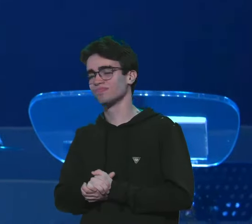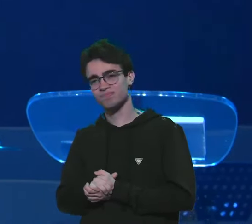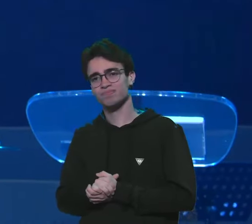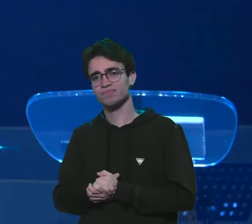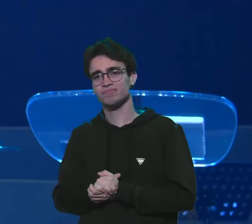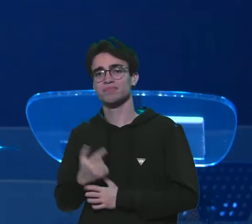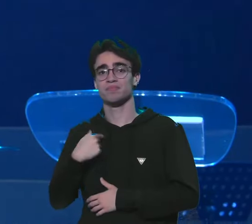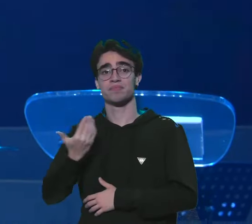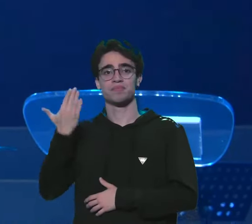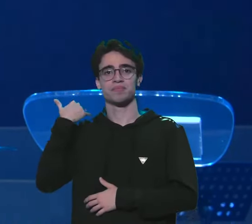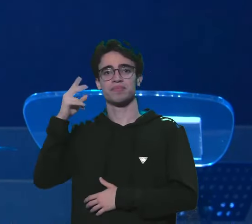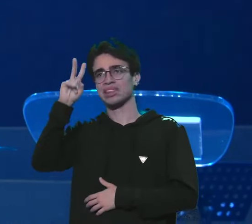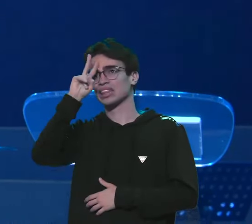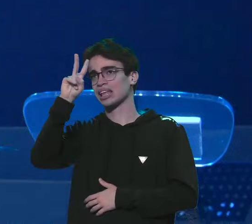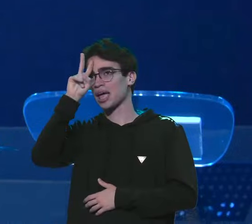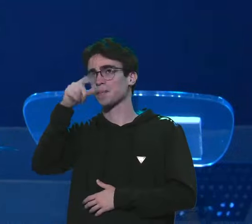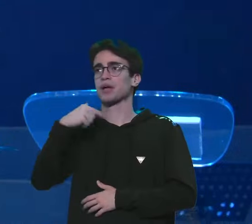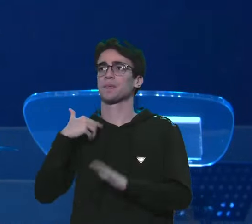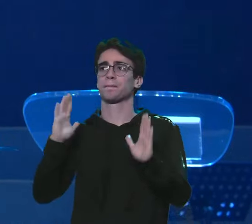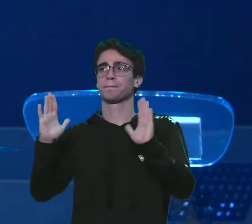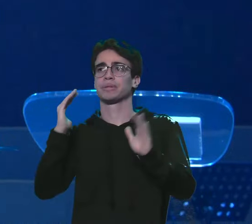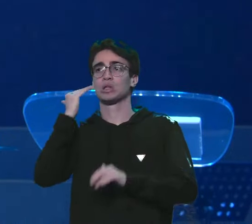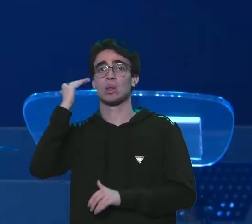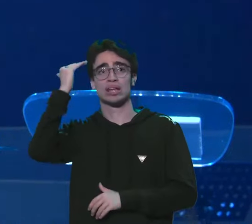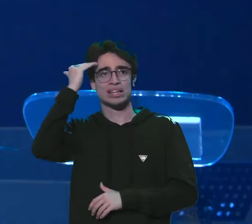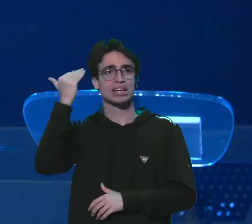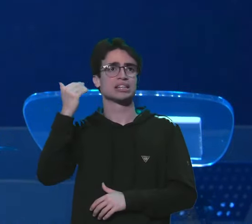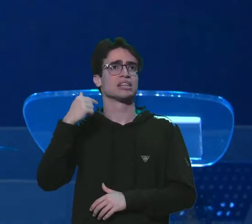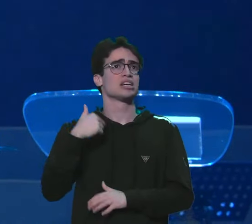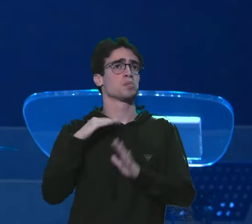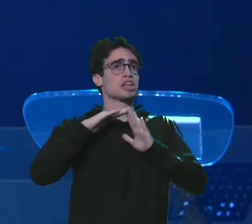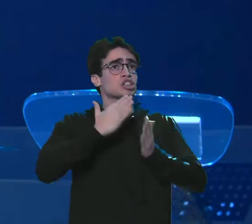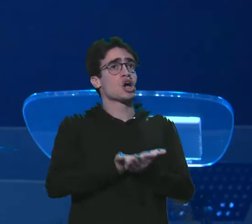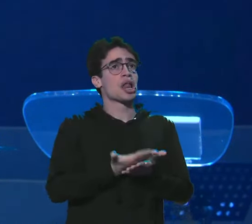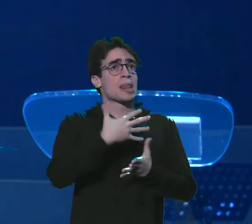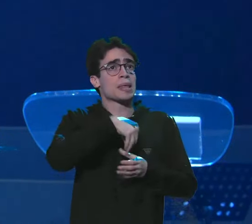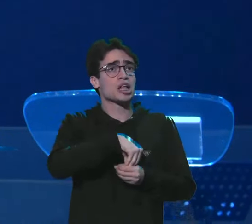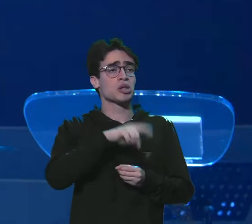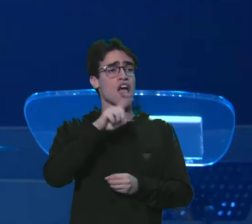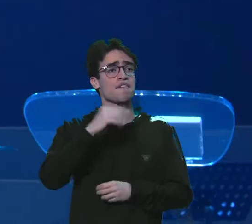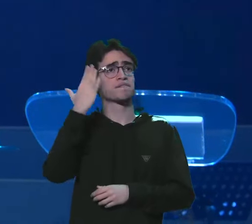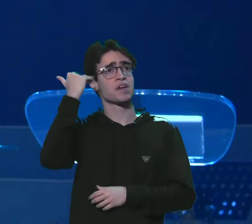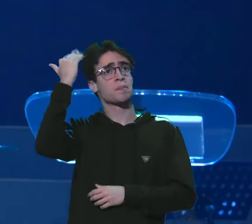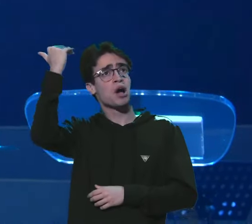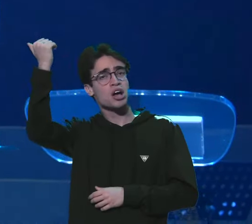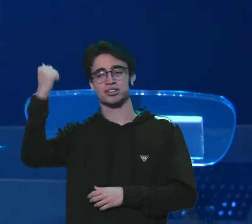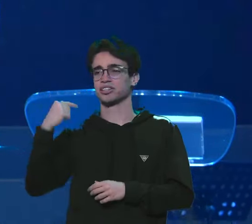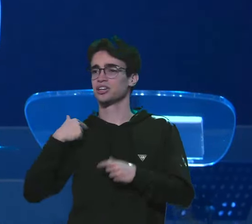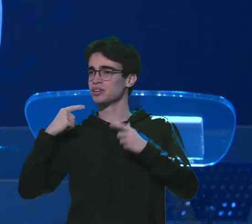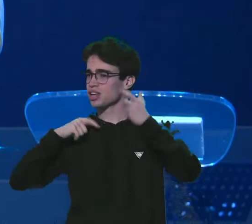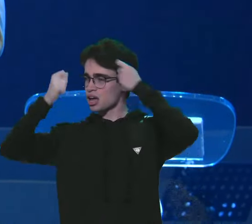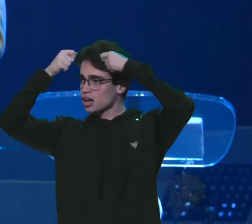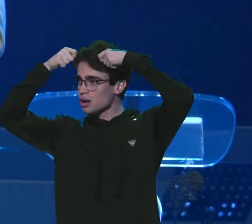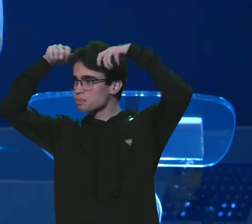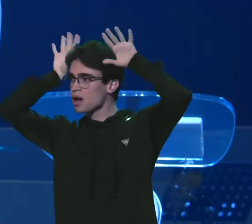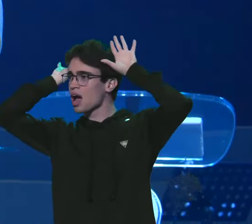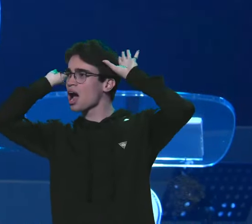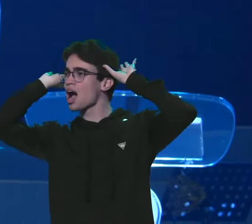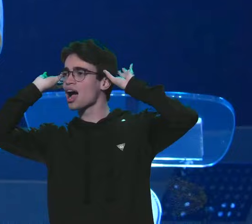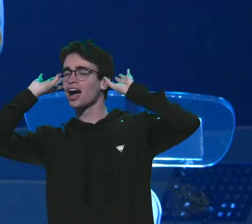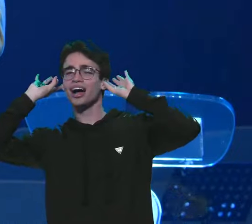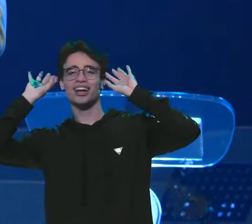Eu lembro na minha adolescência que eu era conhecido no colégio. Eu tinha cabelos.